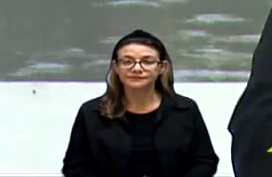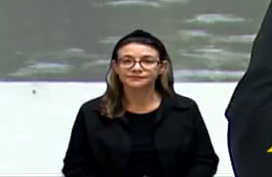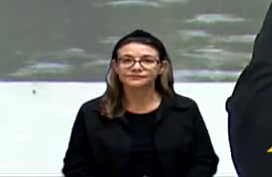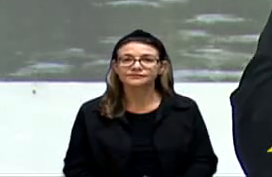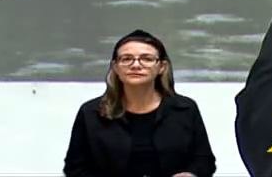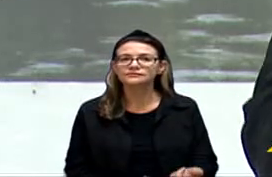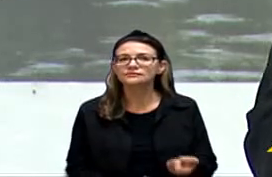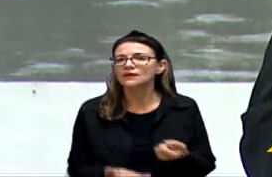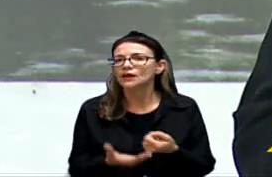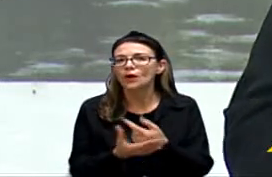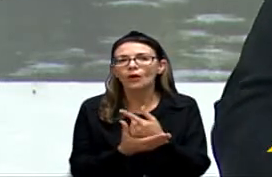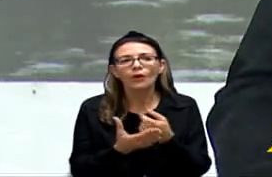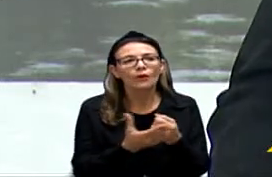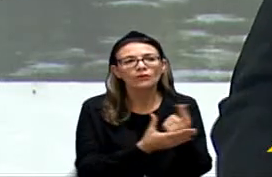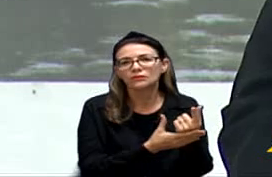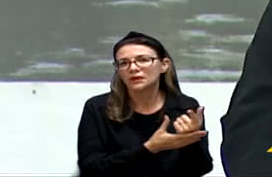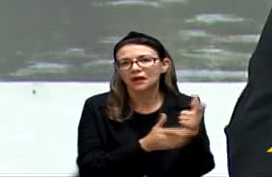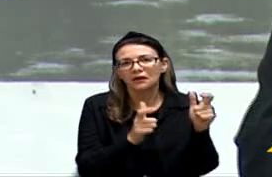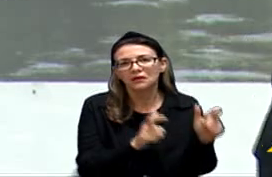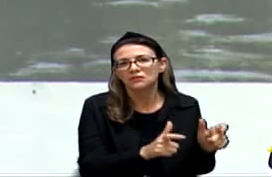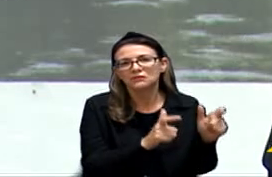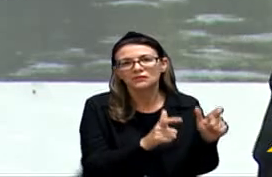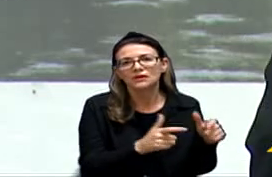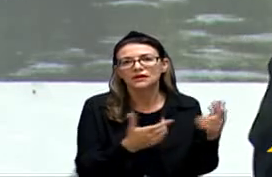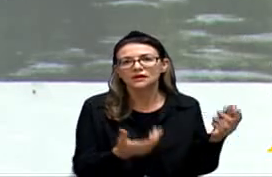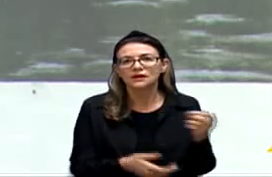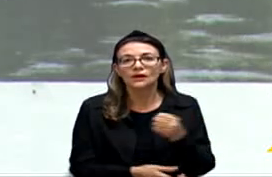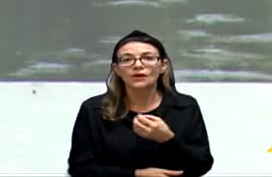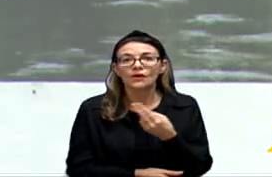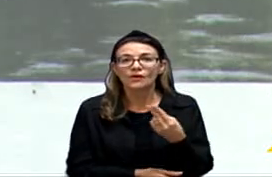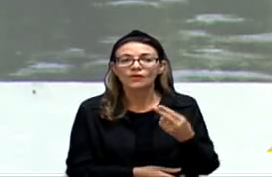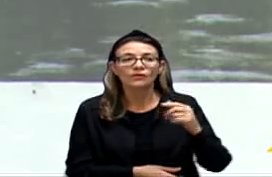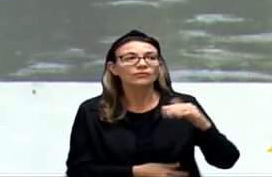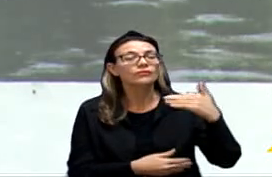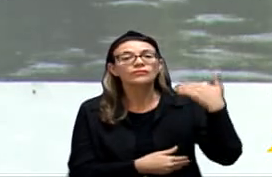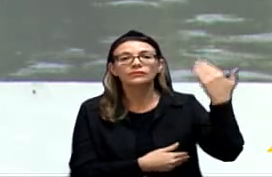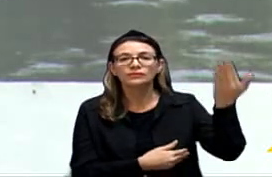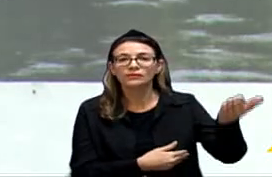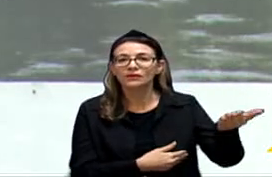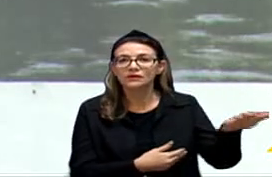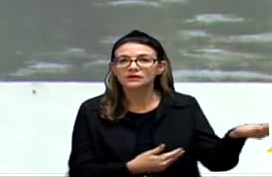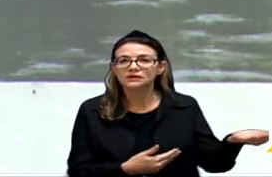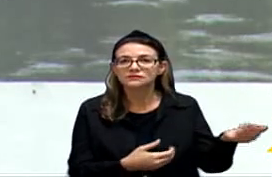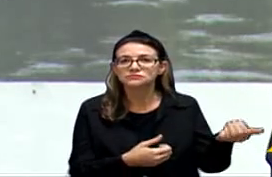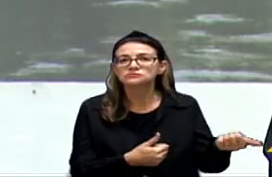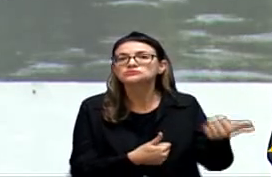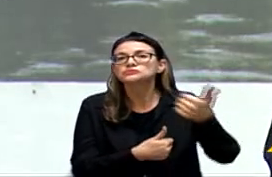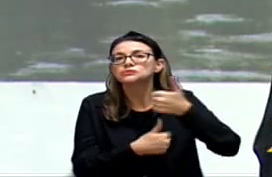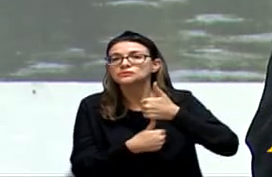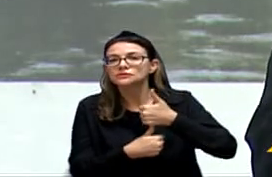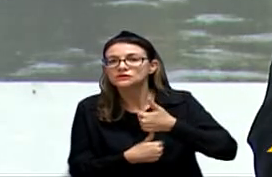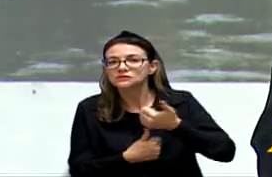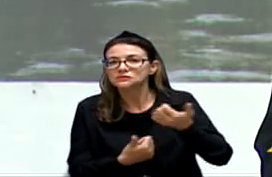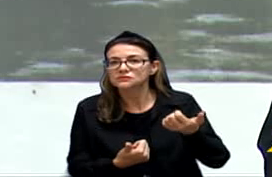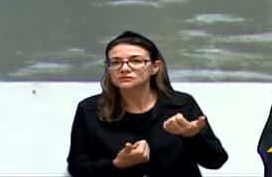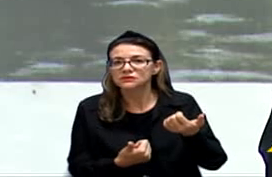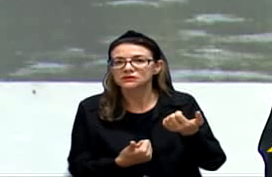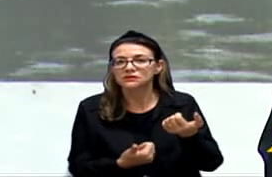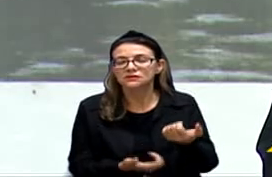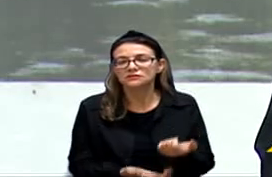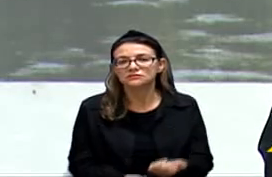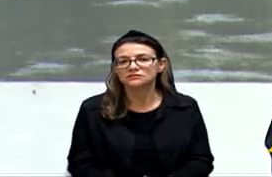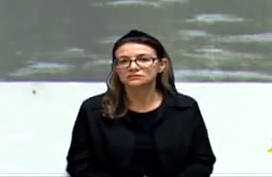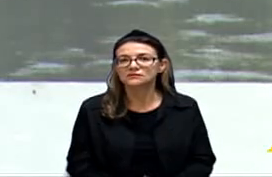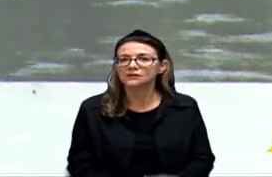lugar ou se consiga comprar de fora ou consiga substituir por uma outro tipo de insulina então é um assunto